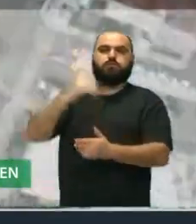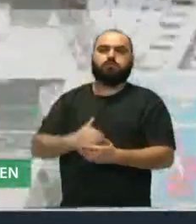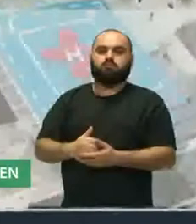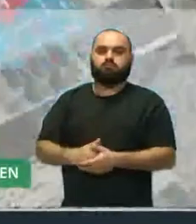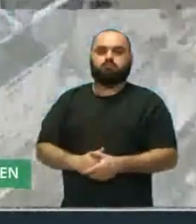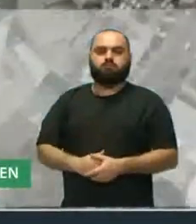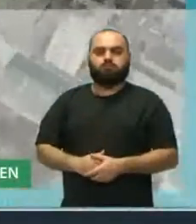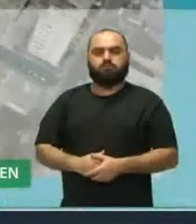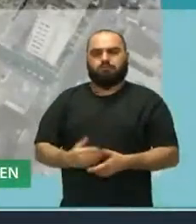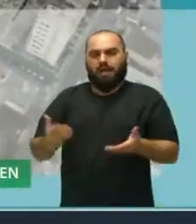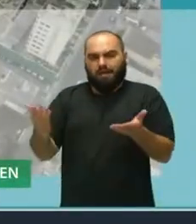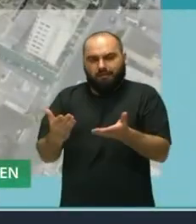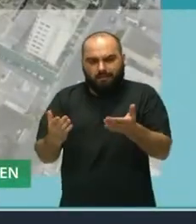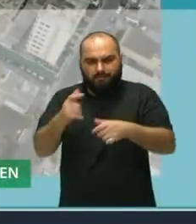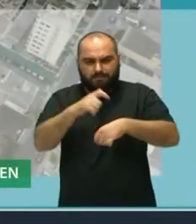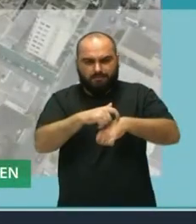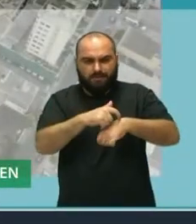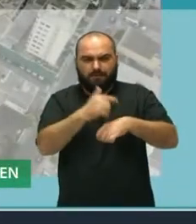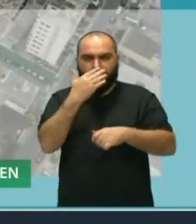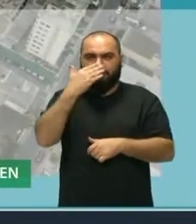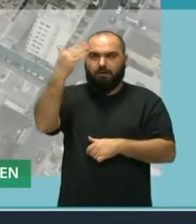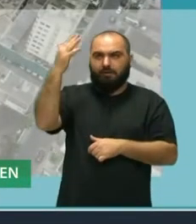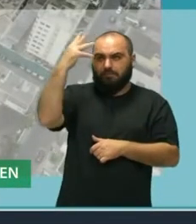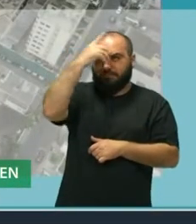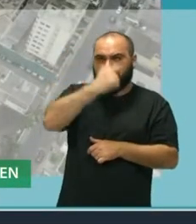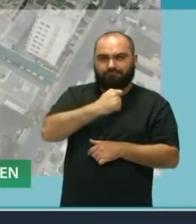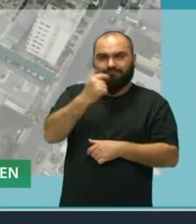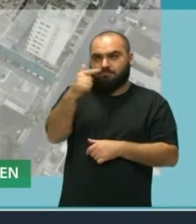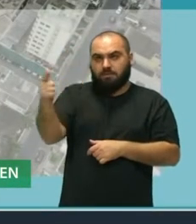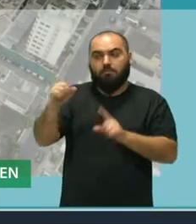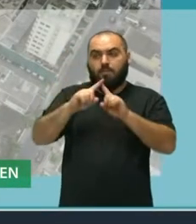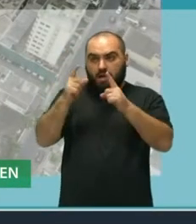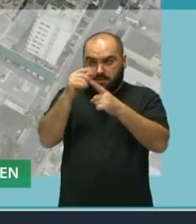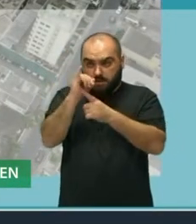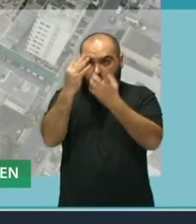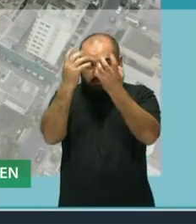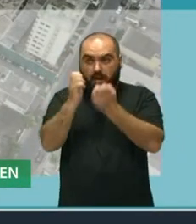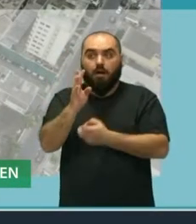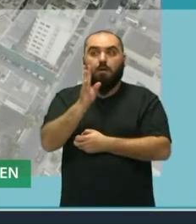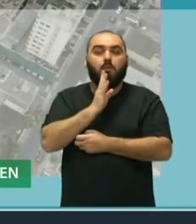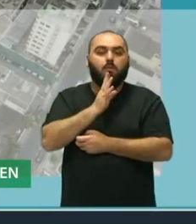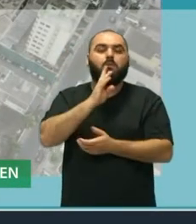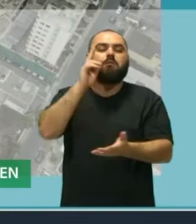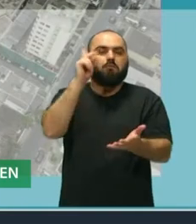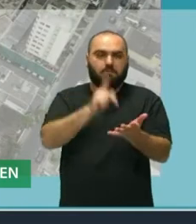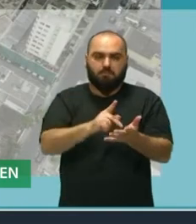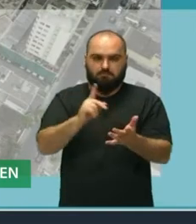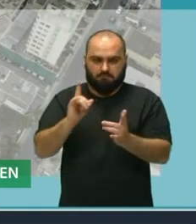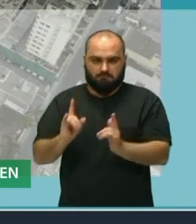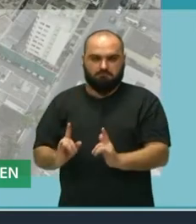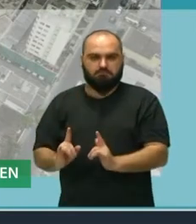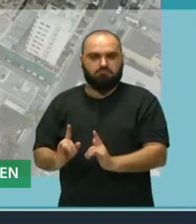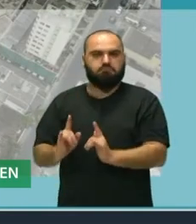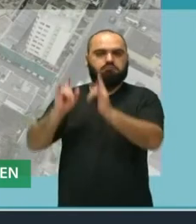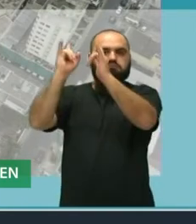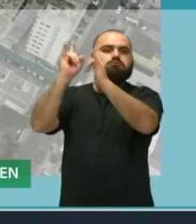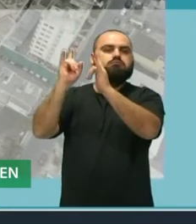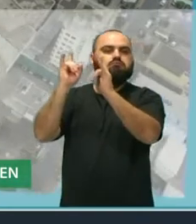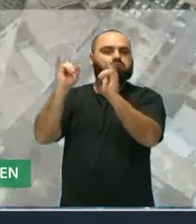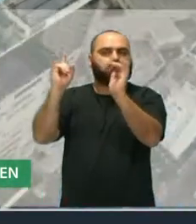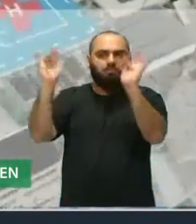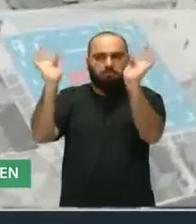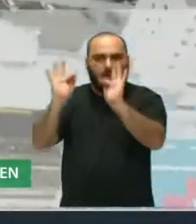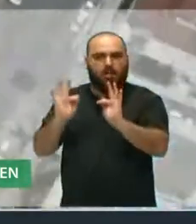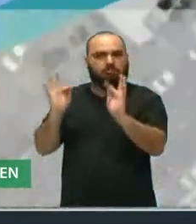esteja muito bonito, mas se quiserem um dia conhecer, ele realmente ficou um hospital bastante